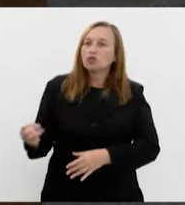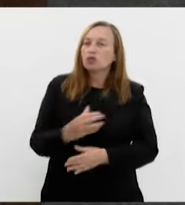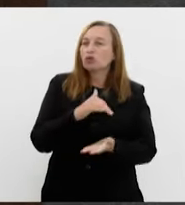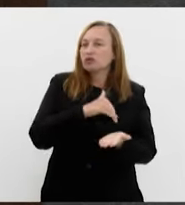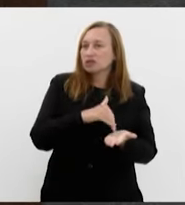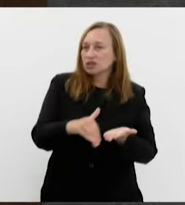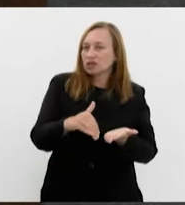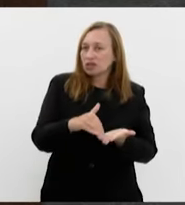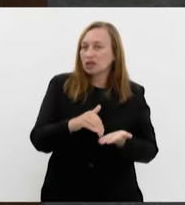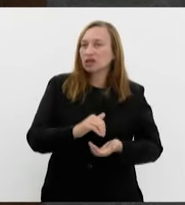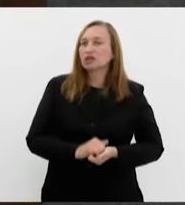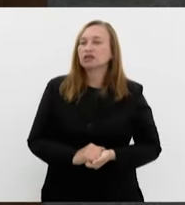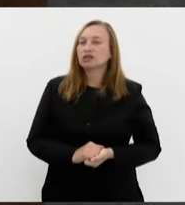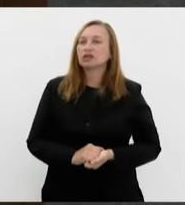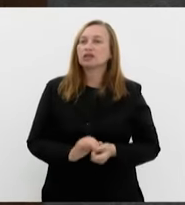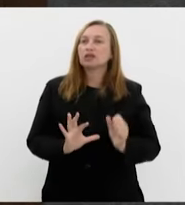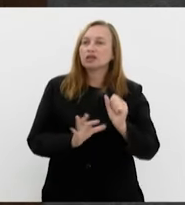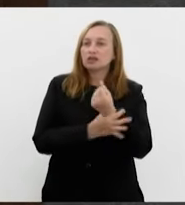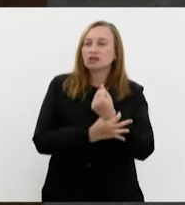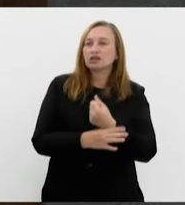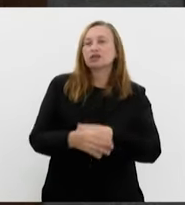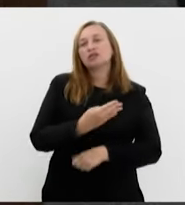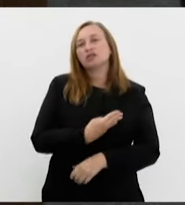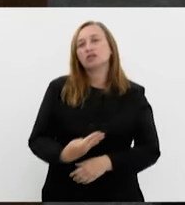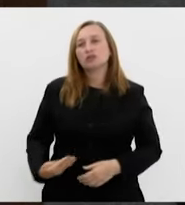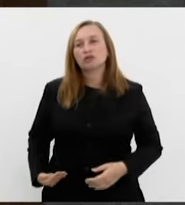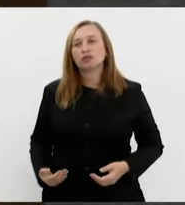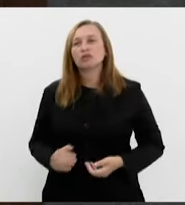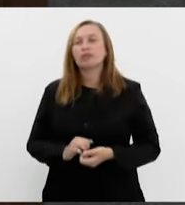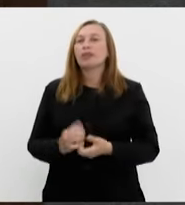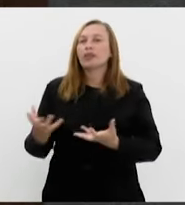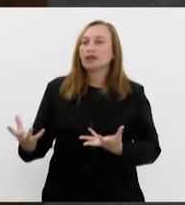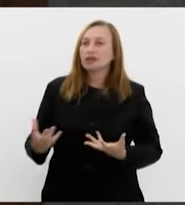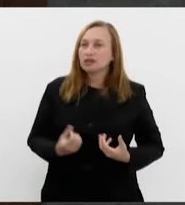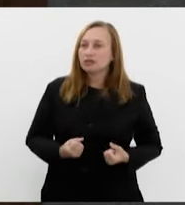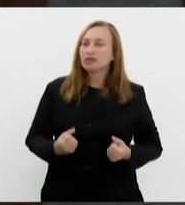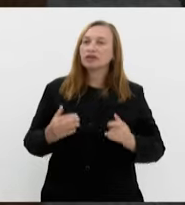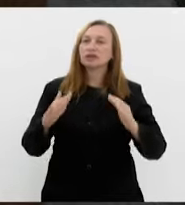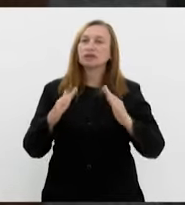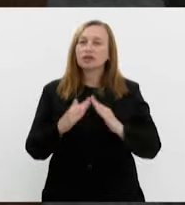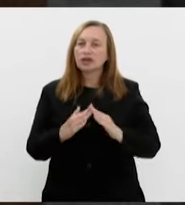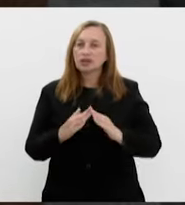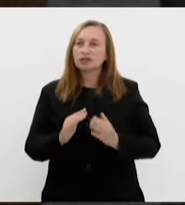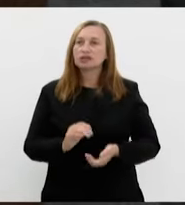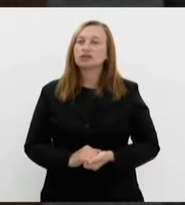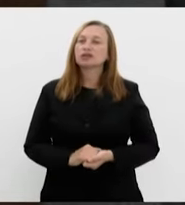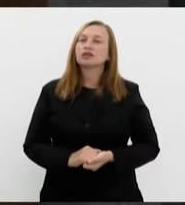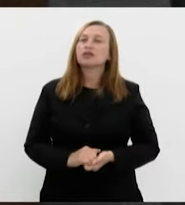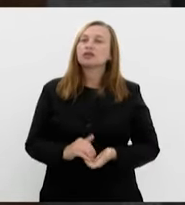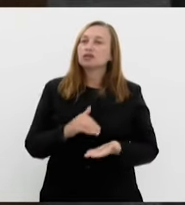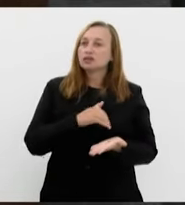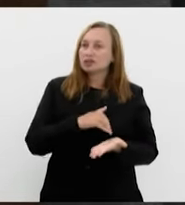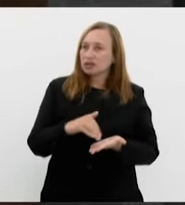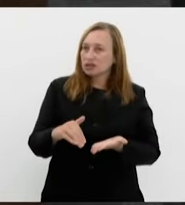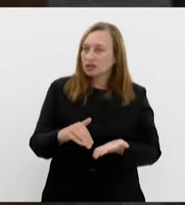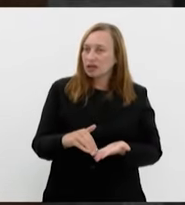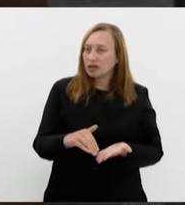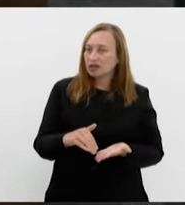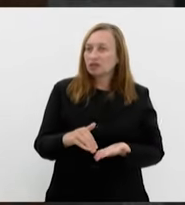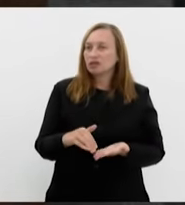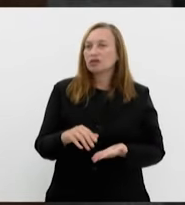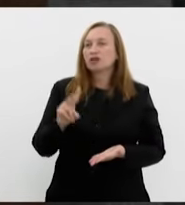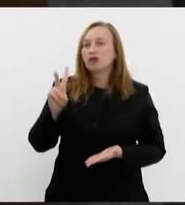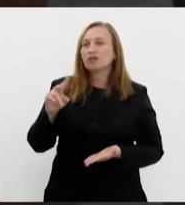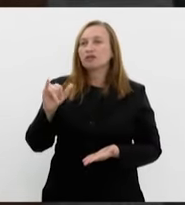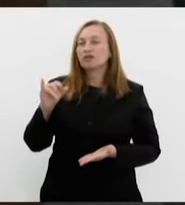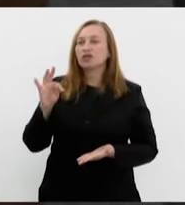a Secretaria da Segurança Pública, recebemos nesta casa o secretário